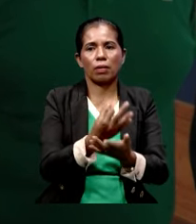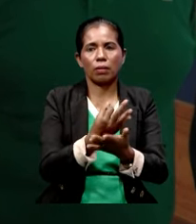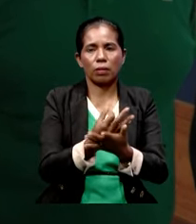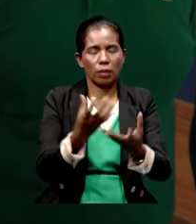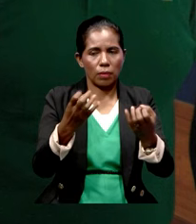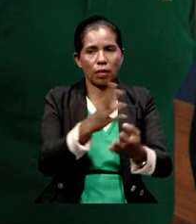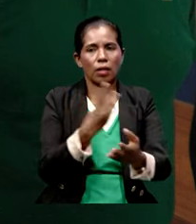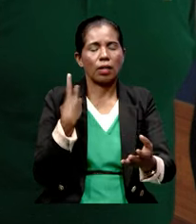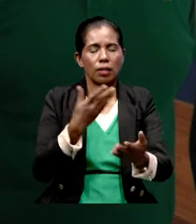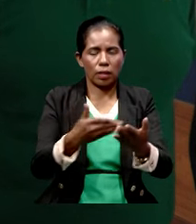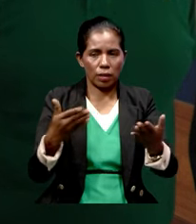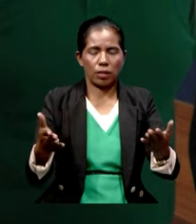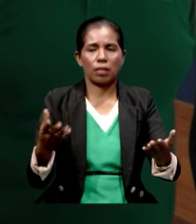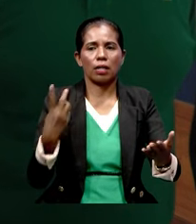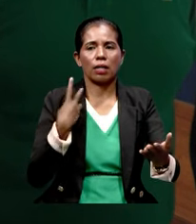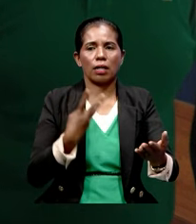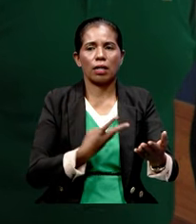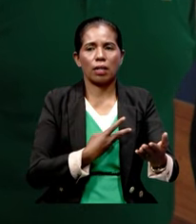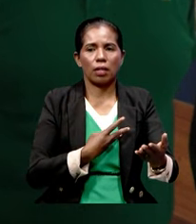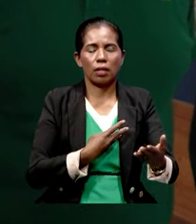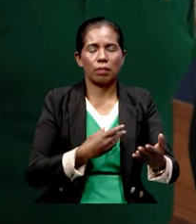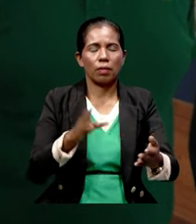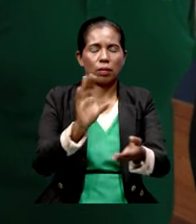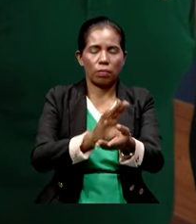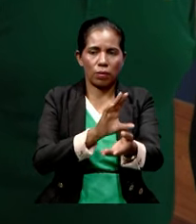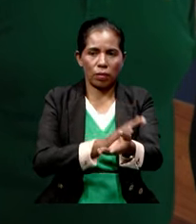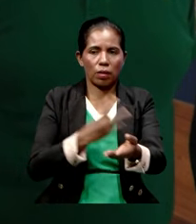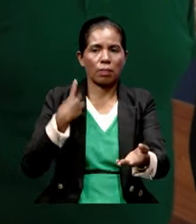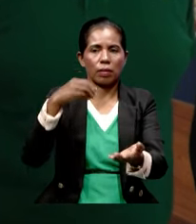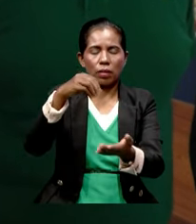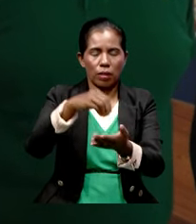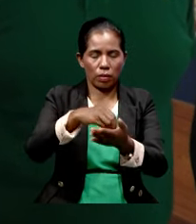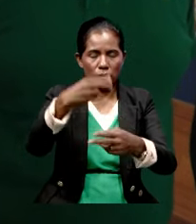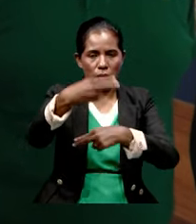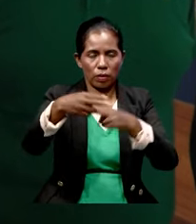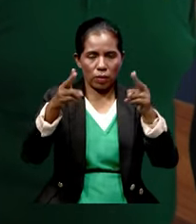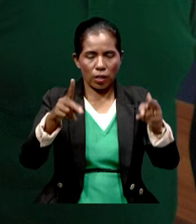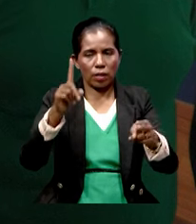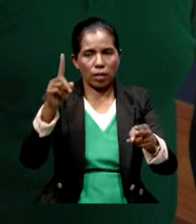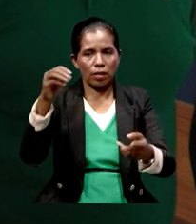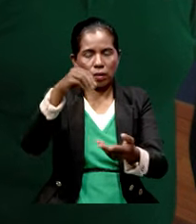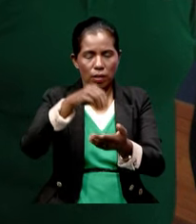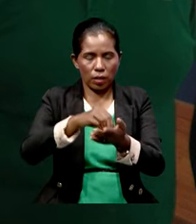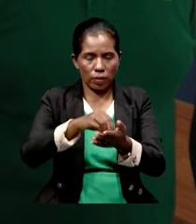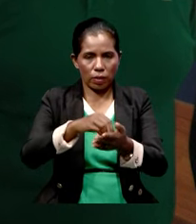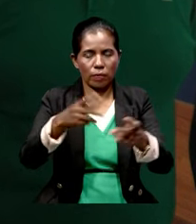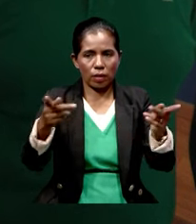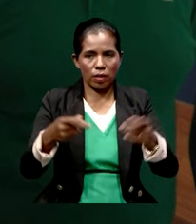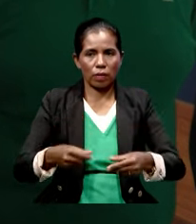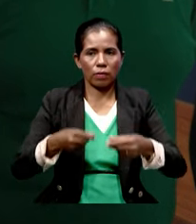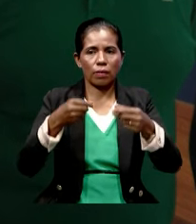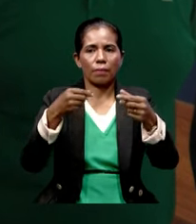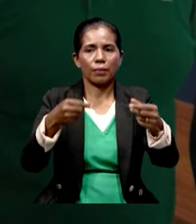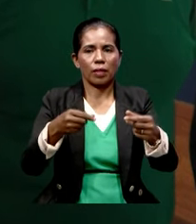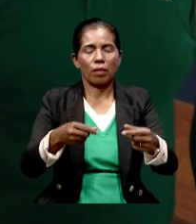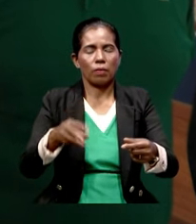san ser na misei a nesse computador a me instalei a sala ida na be tá o colégio né a tabela foi homenageamos para